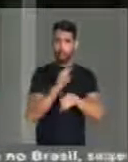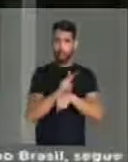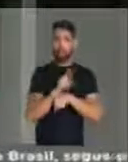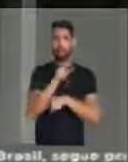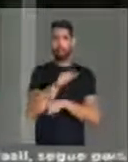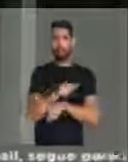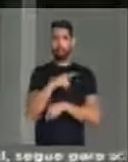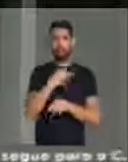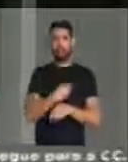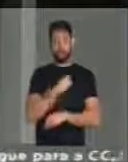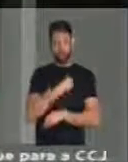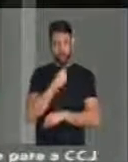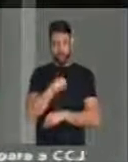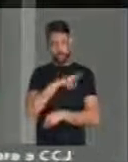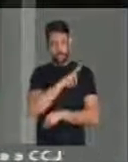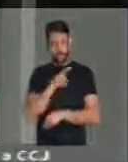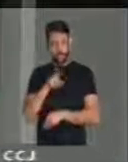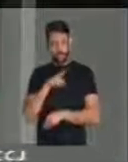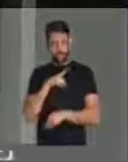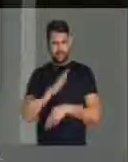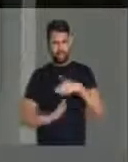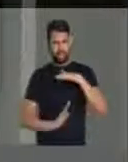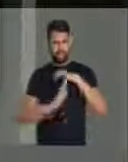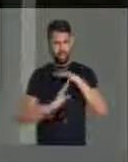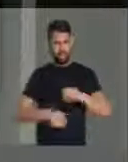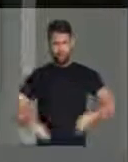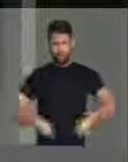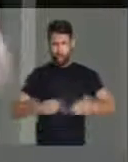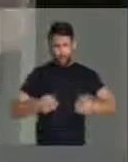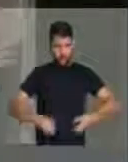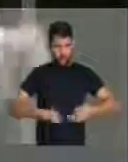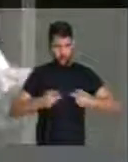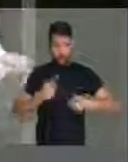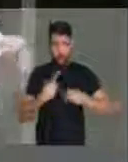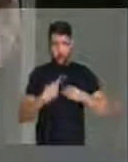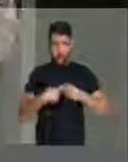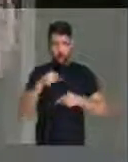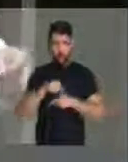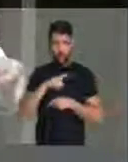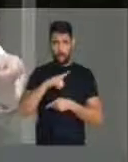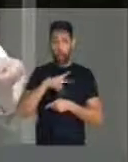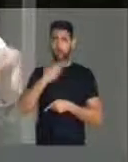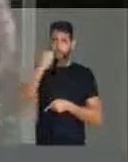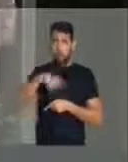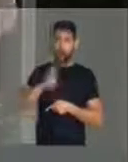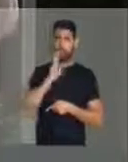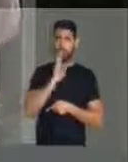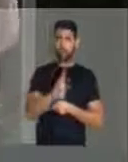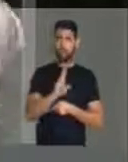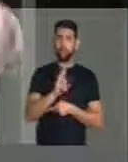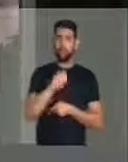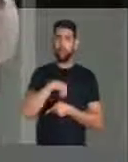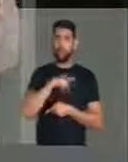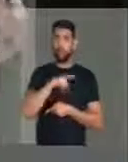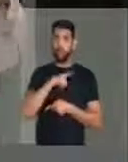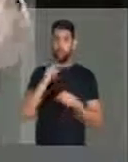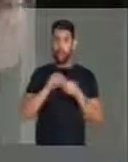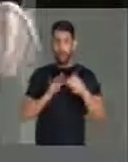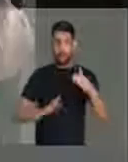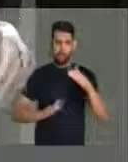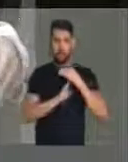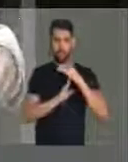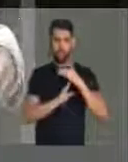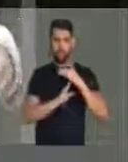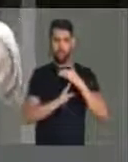rigor, em vez de ser chamada de teto de gastos, porque, repito, limita, como está